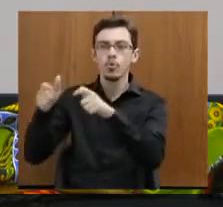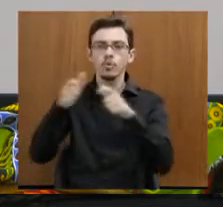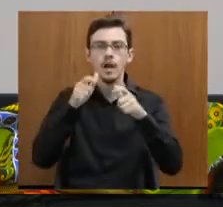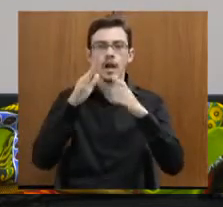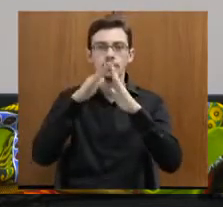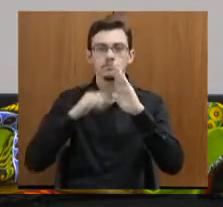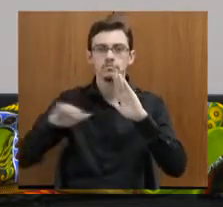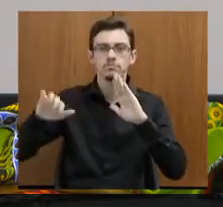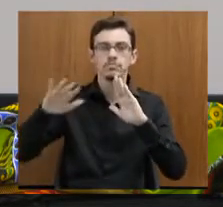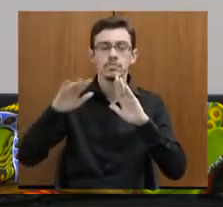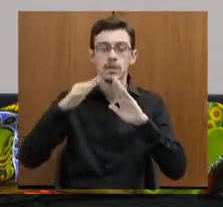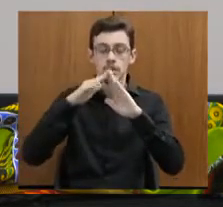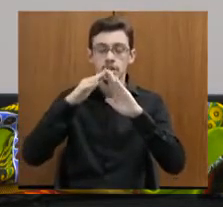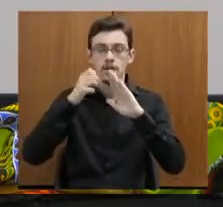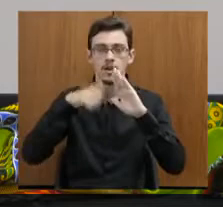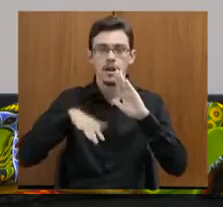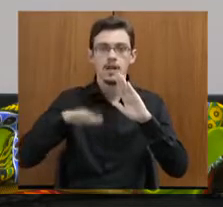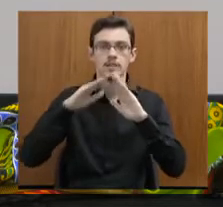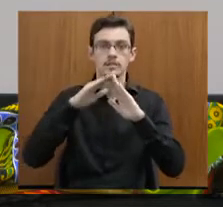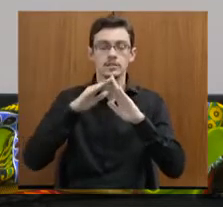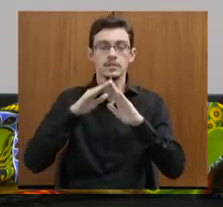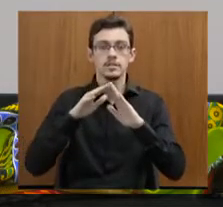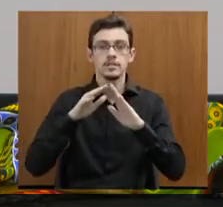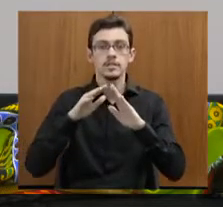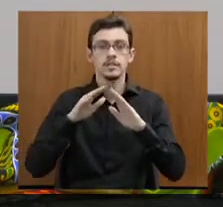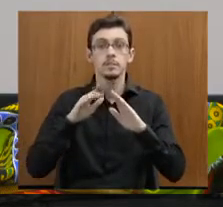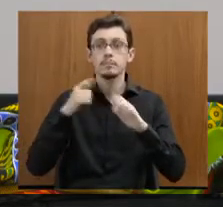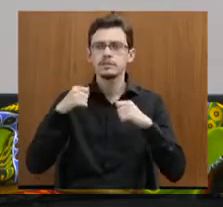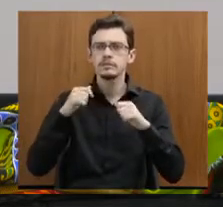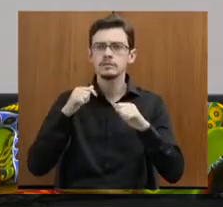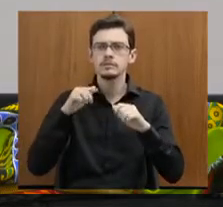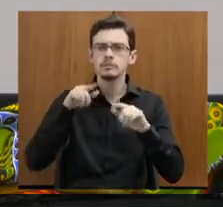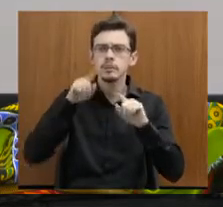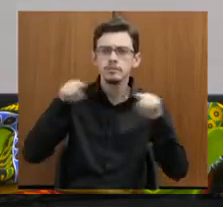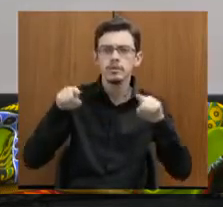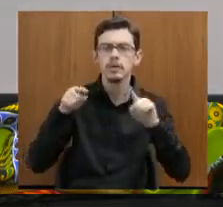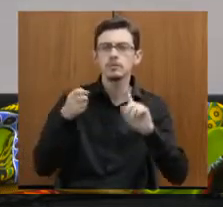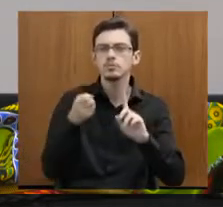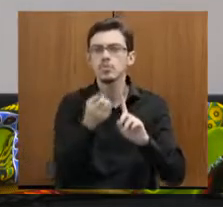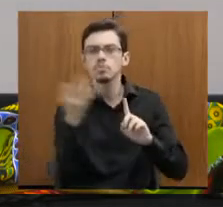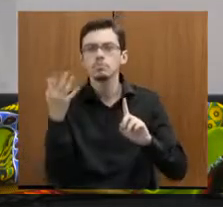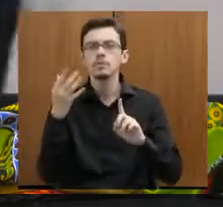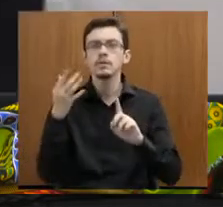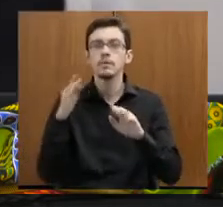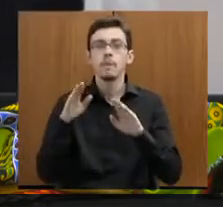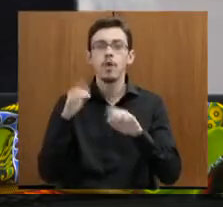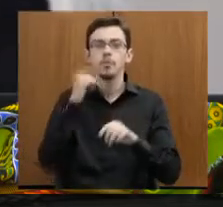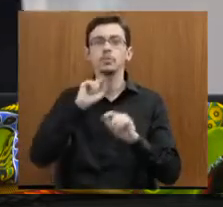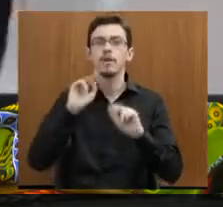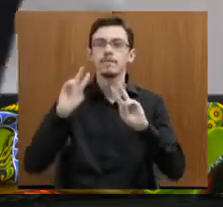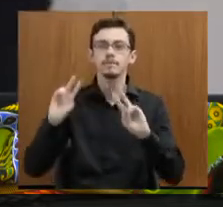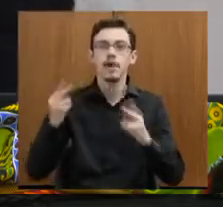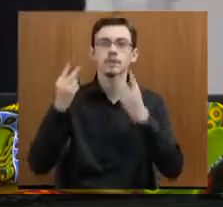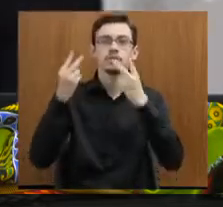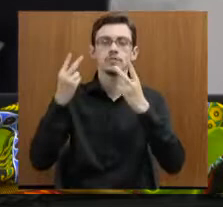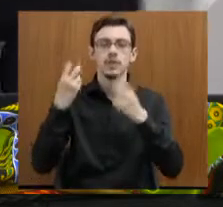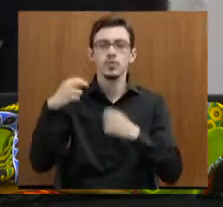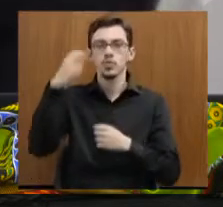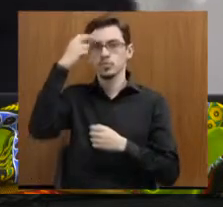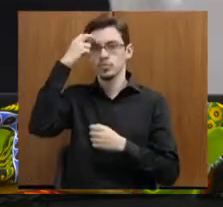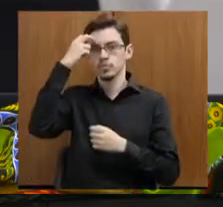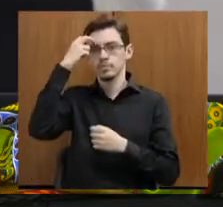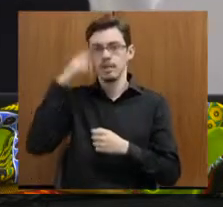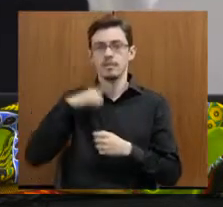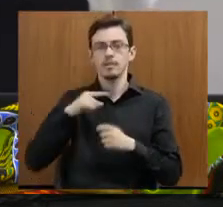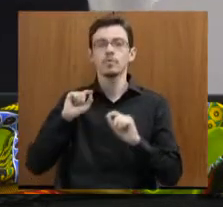sagrados nos terreiros para assegurar que as nossas crenças nossas expressões culturais encontra